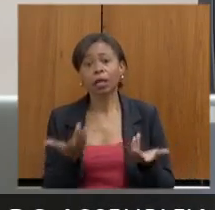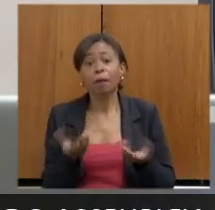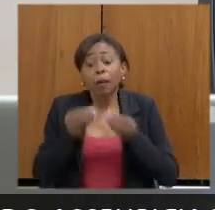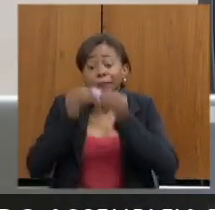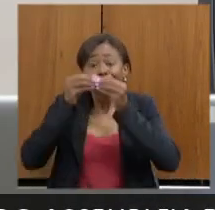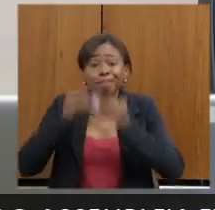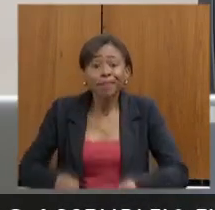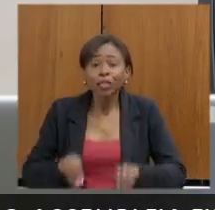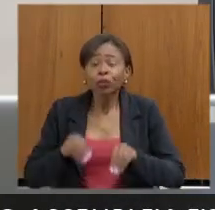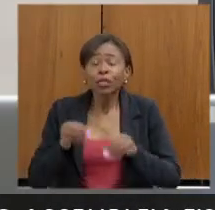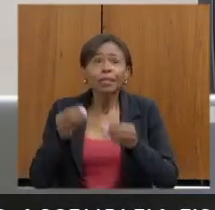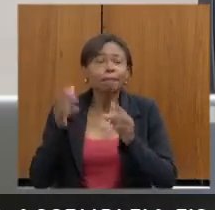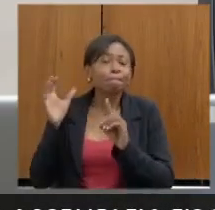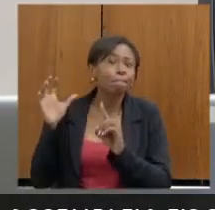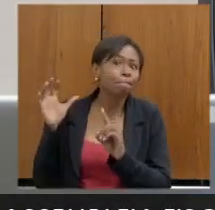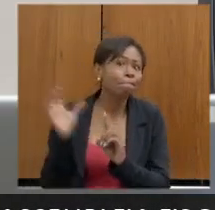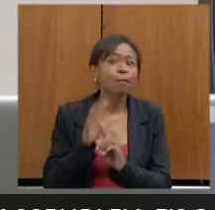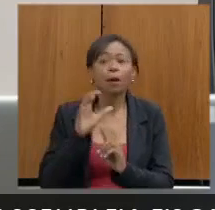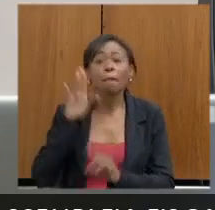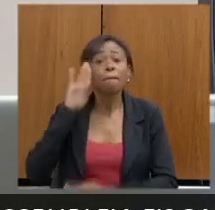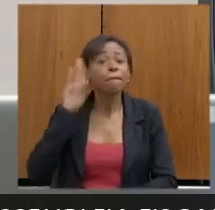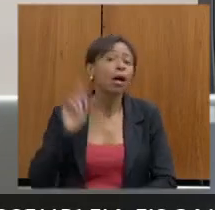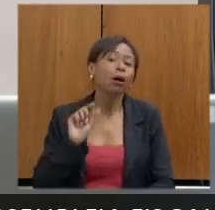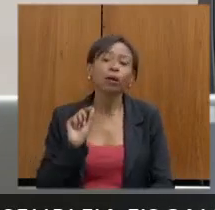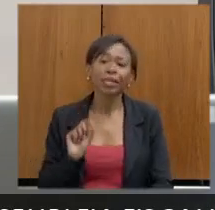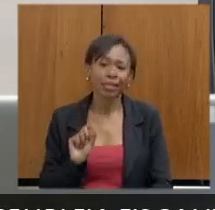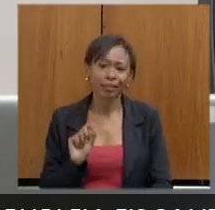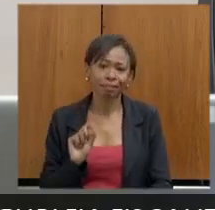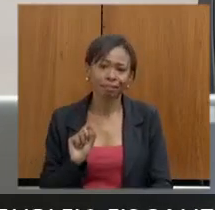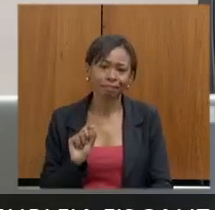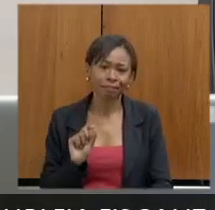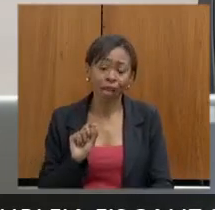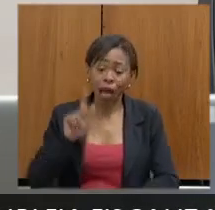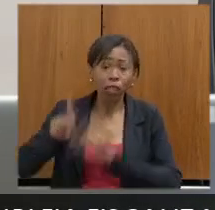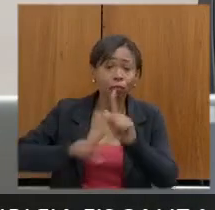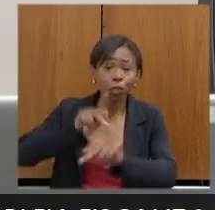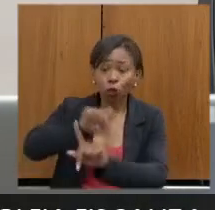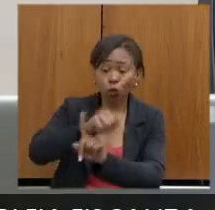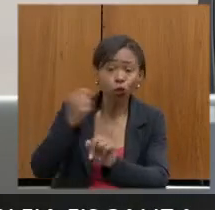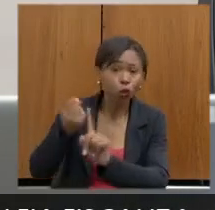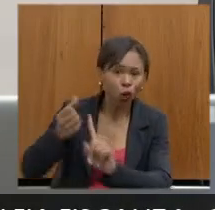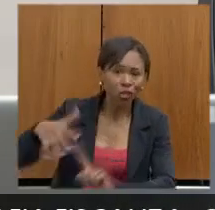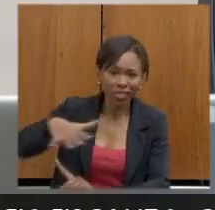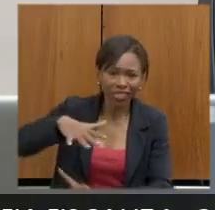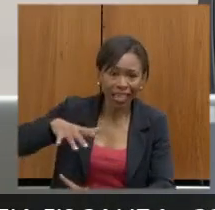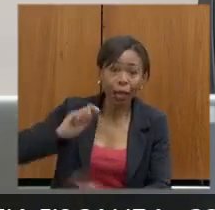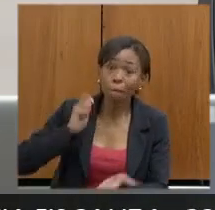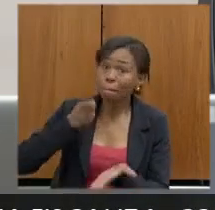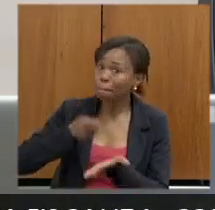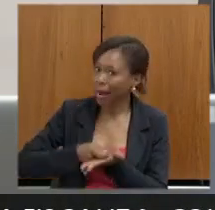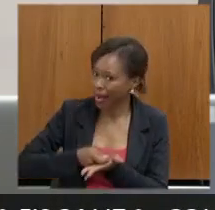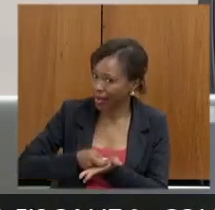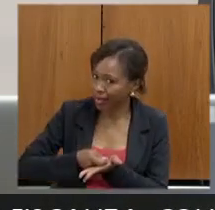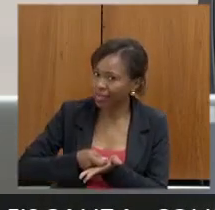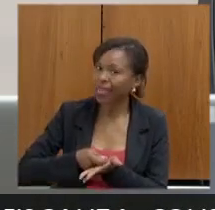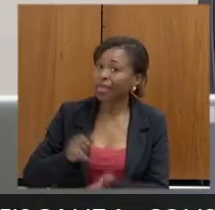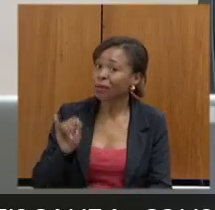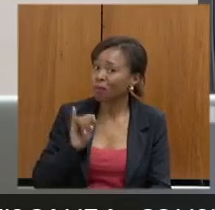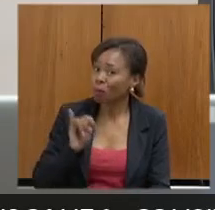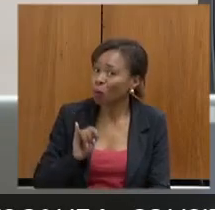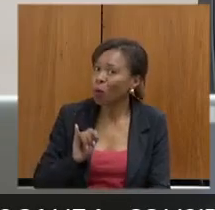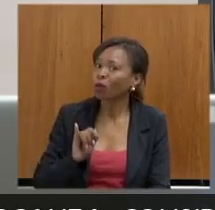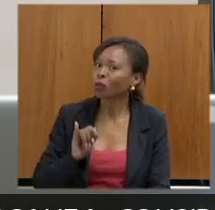prejuízo maior a quem nós precisamos serviço o cidadão que paga o imposto que paga o imposto